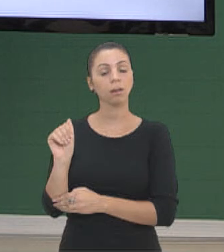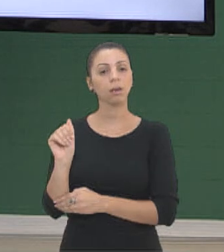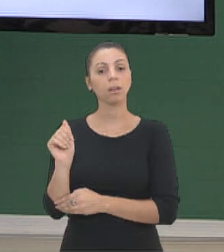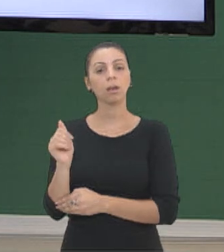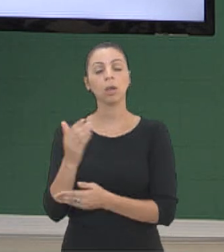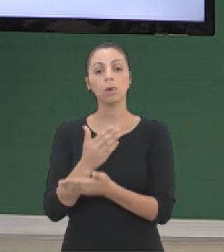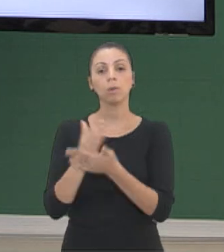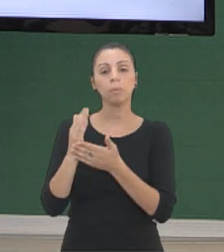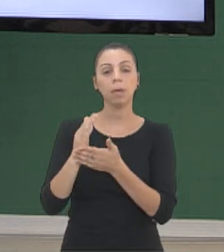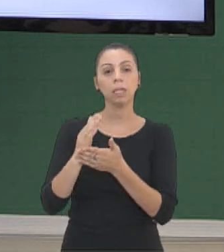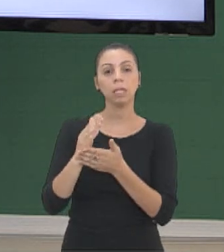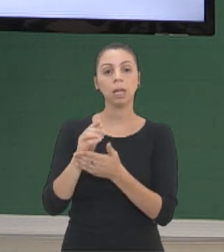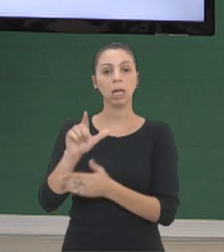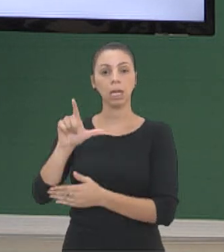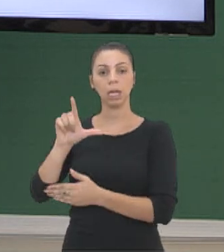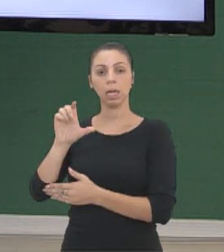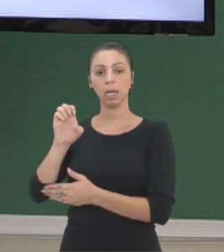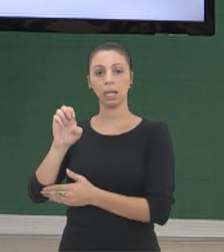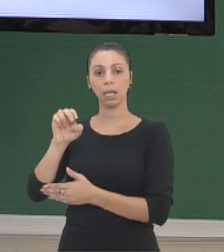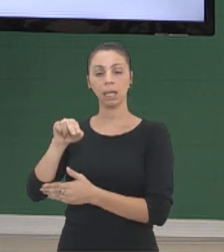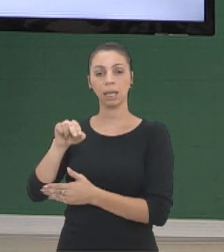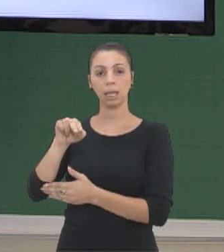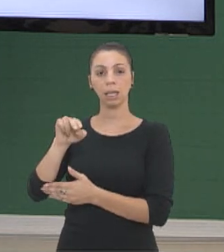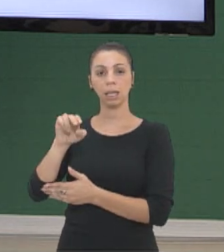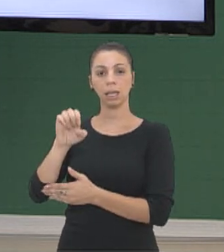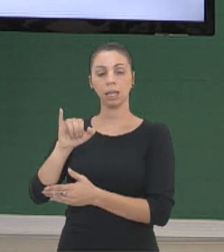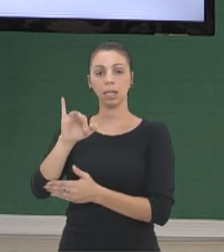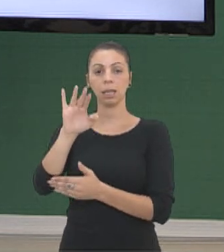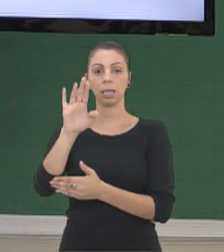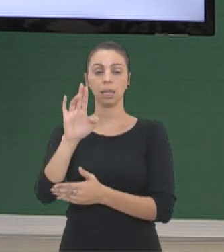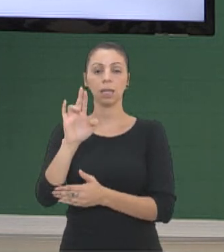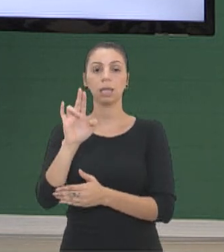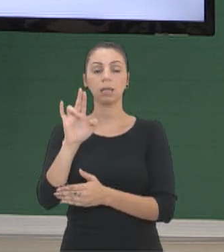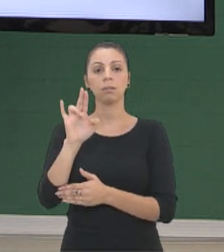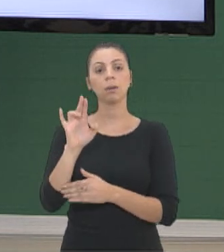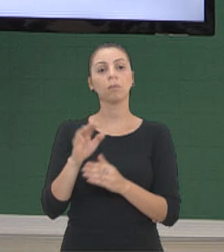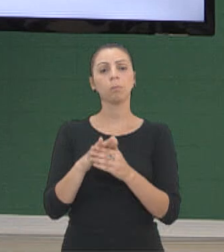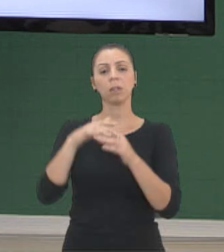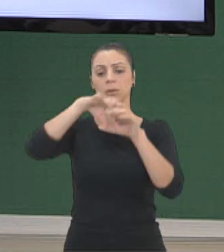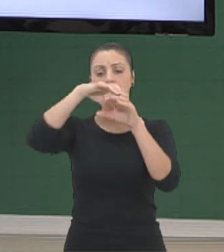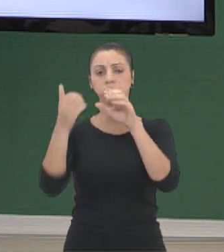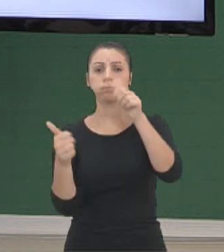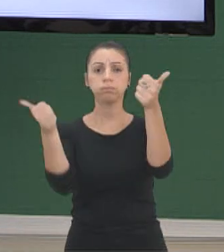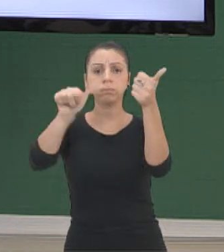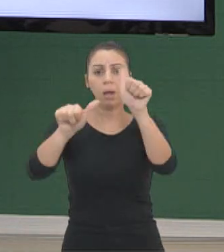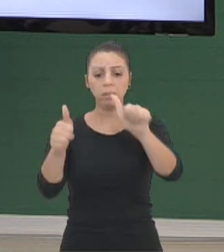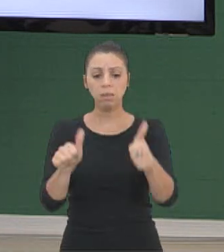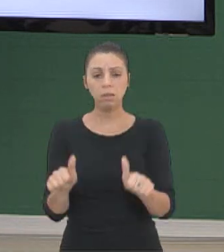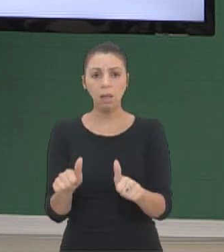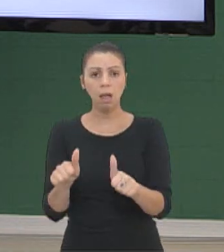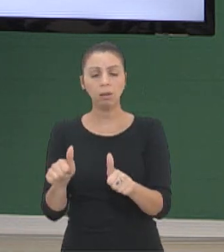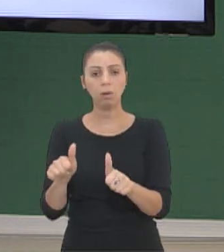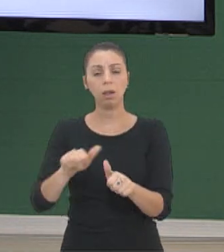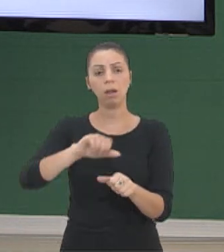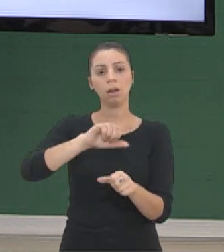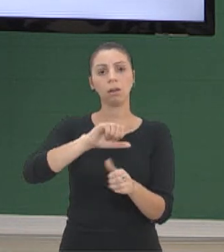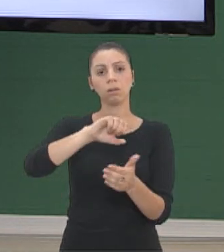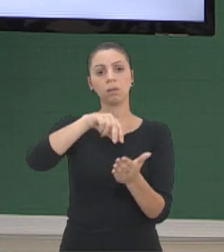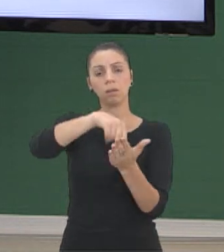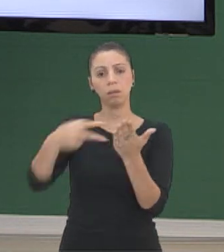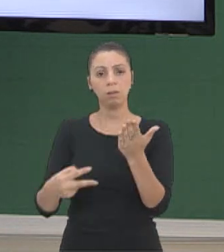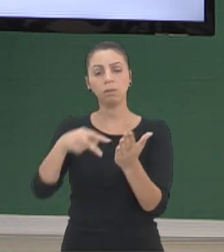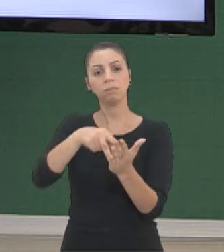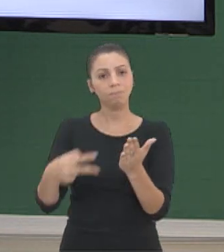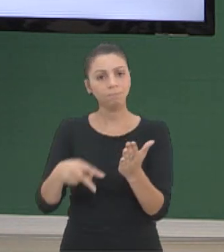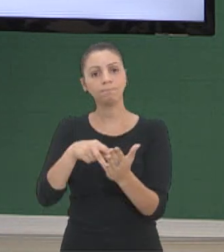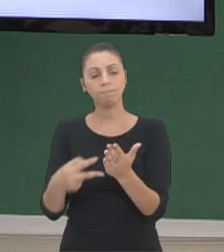e jogá-las ao chão, os países que haviam sido invadidos pela União Soviética. Pela União Soviética. É interessante porque aqui